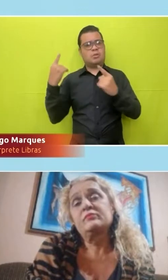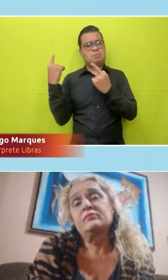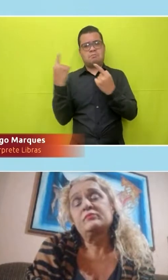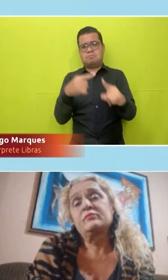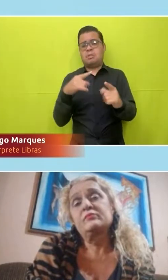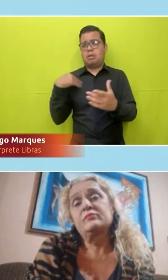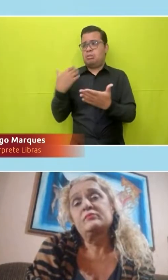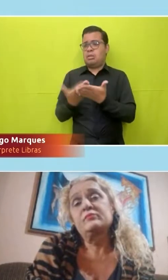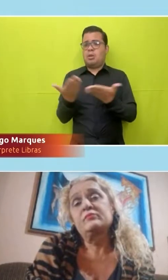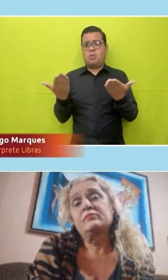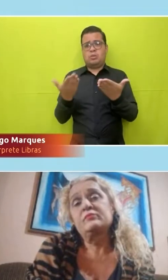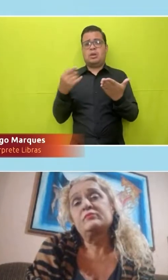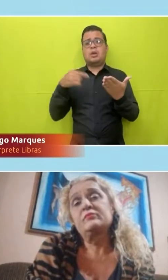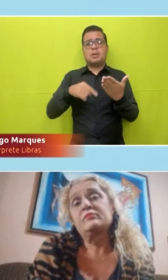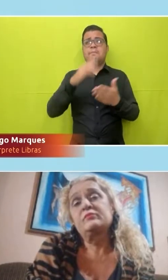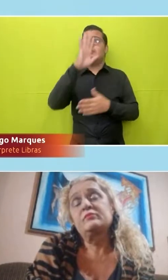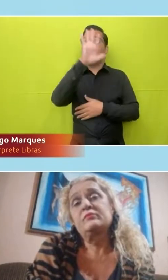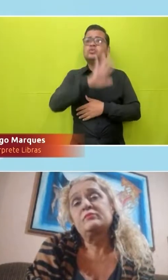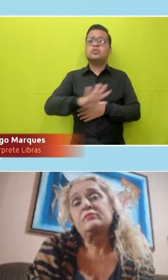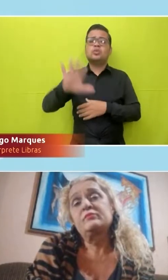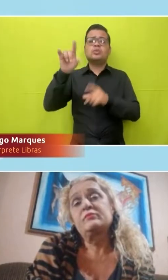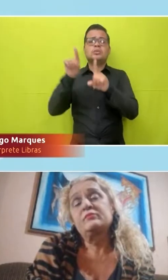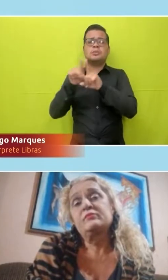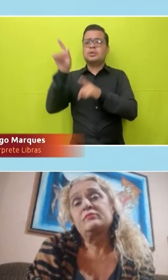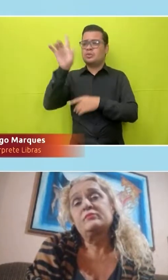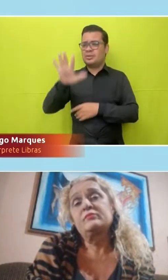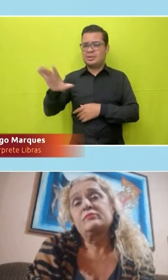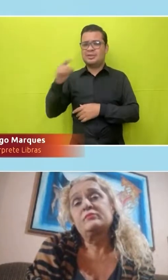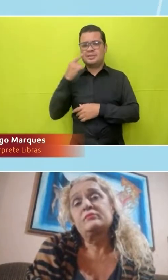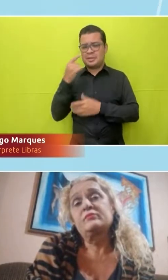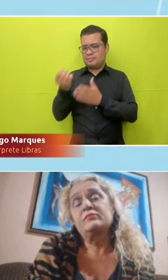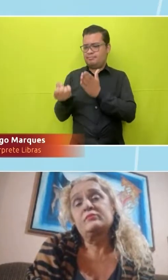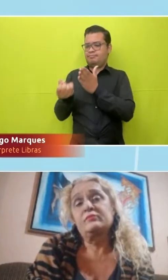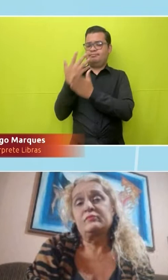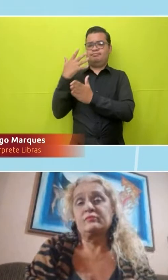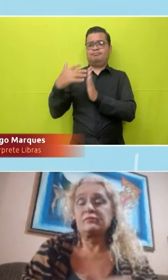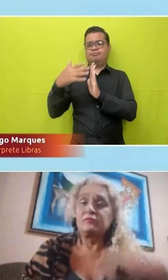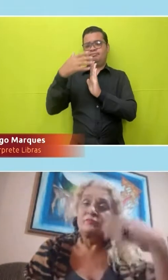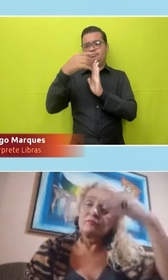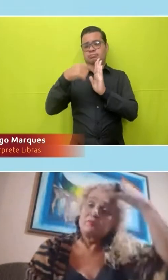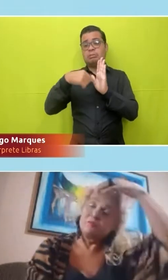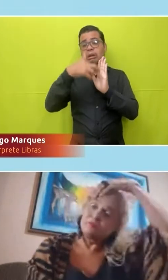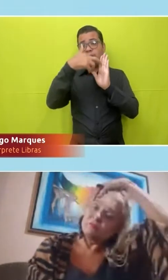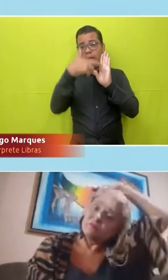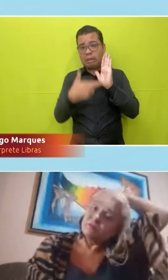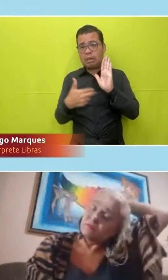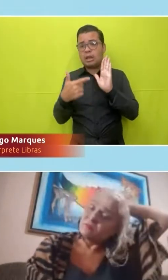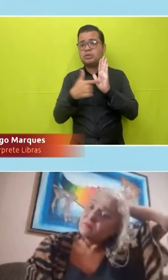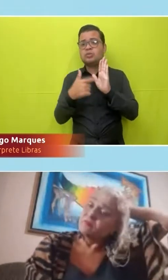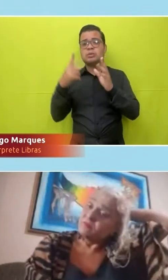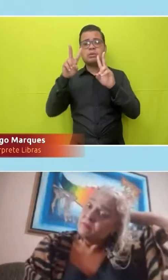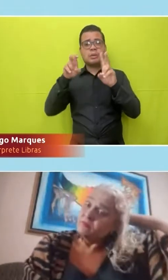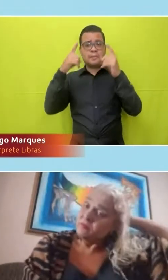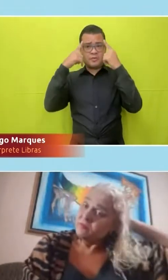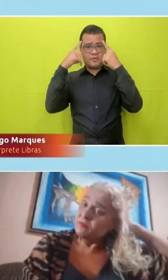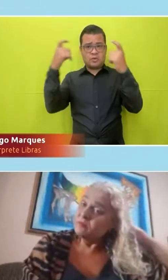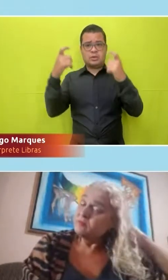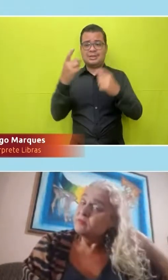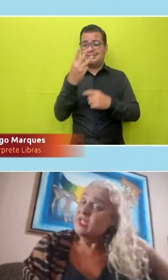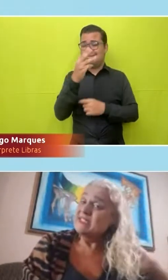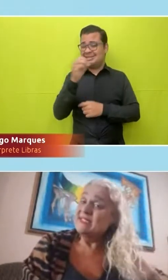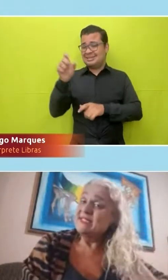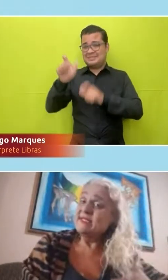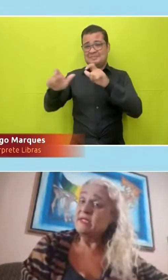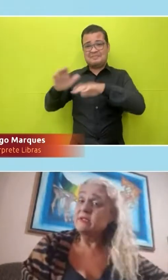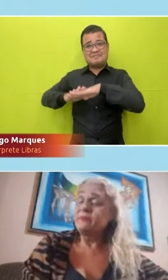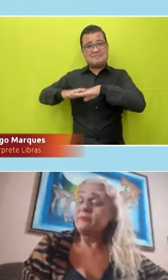em Goiás, não é, Beth? Você até me mandou aqui um relatório, um mapa da violência, mais de 300 pessoas assassinadas, né, no país, apenas